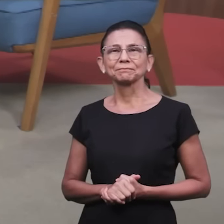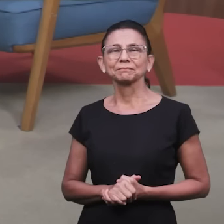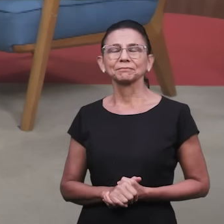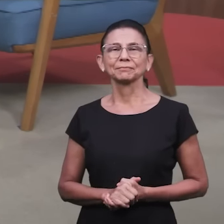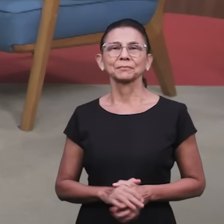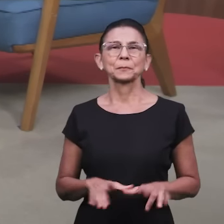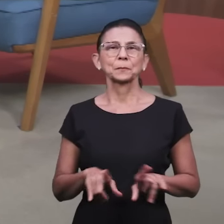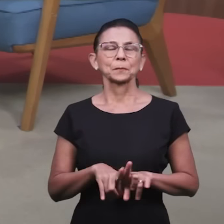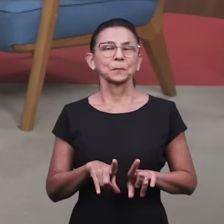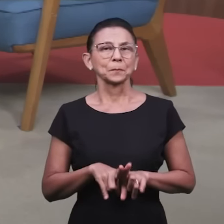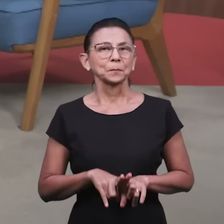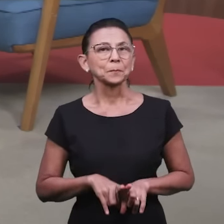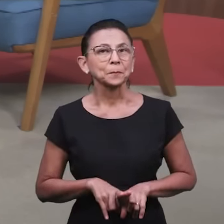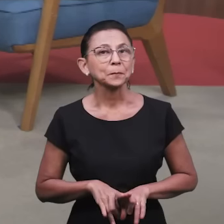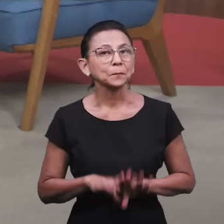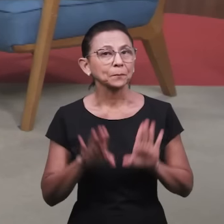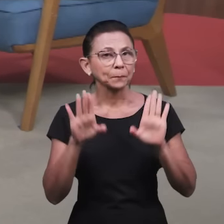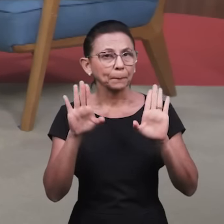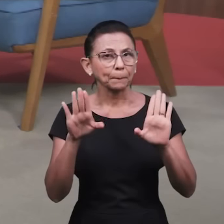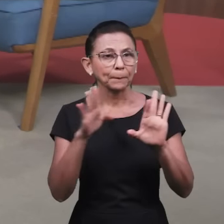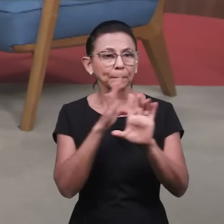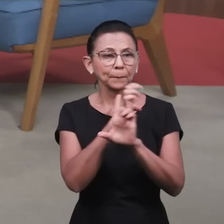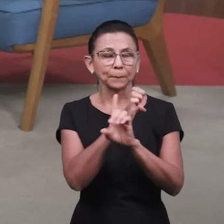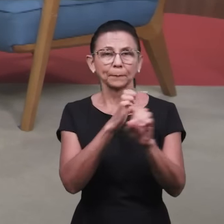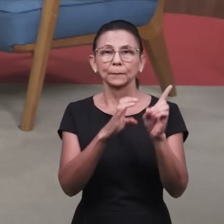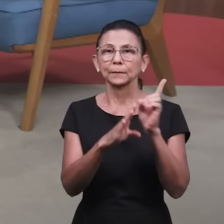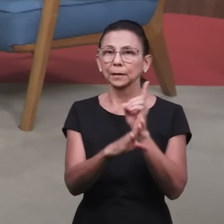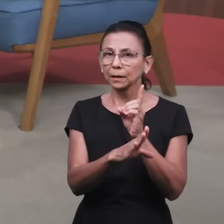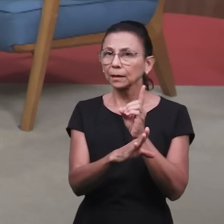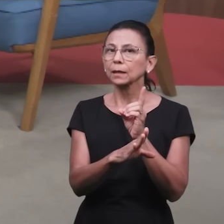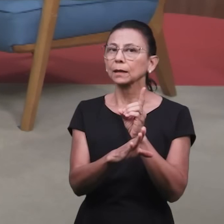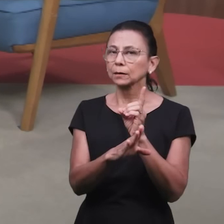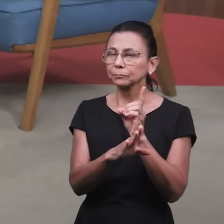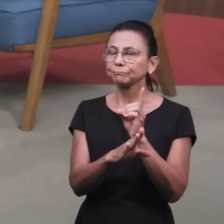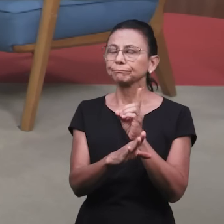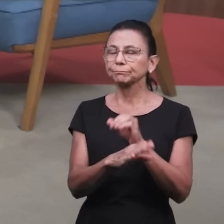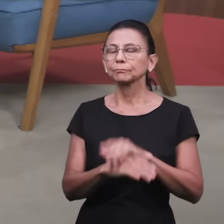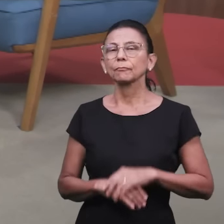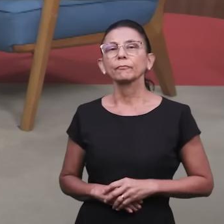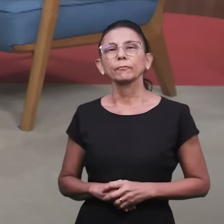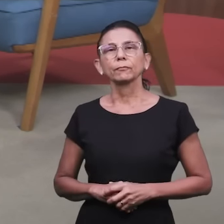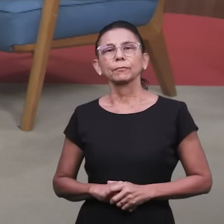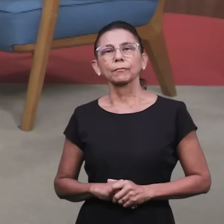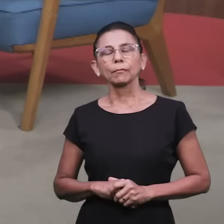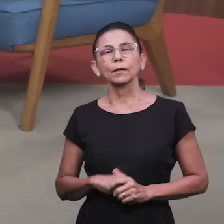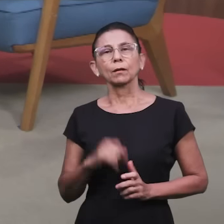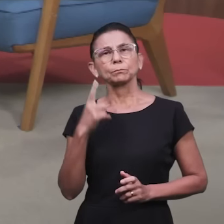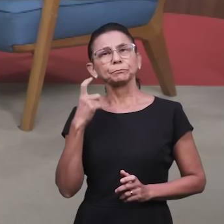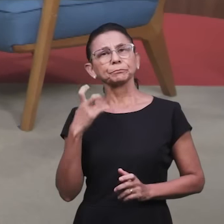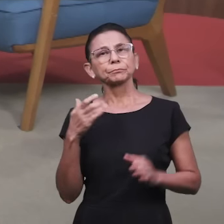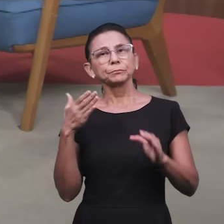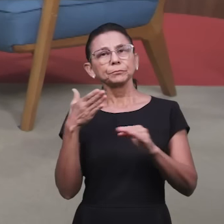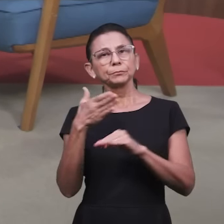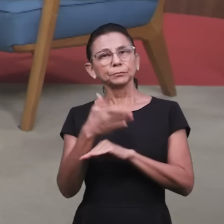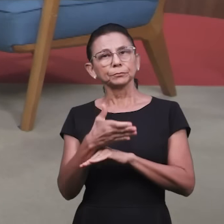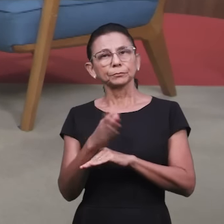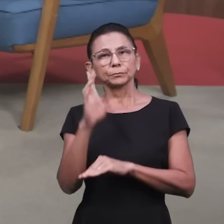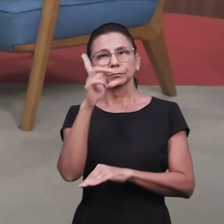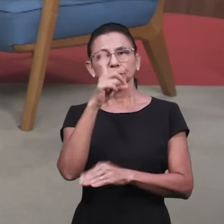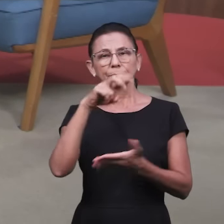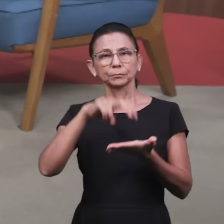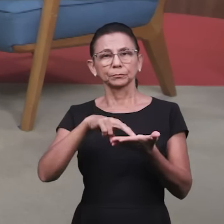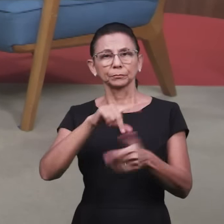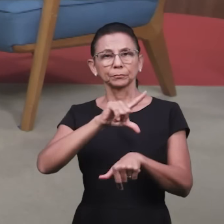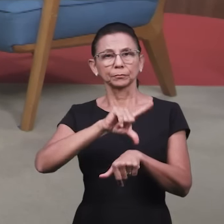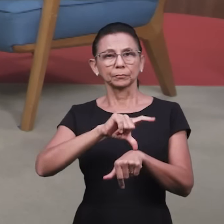Mas eu quero chamar a atenção para a Escola Bíblica Dominical, é um dos conteúdos no nosso canal, que vai ao ar todos os domingos às 10 horas da manhã e